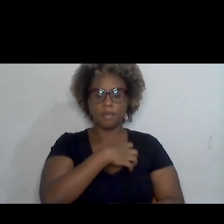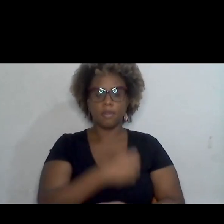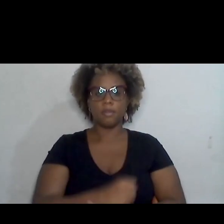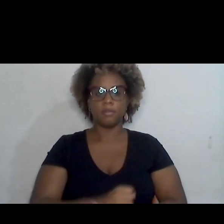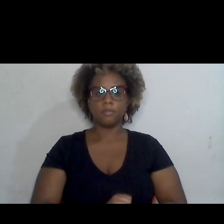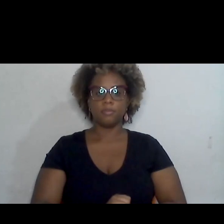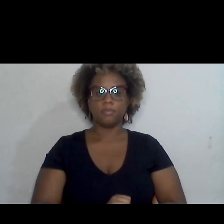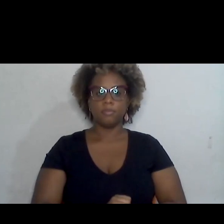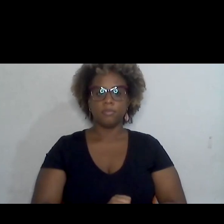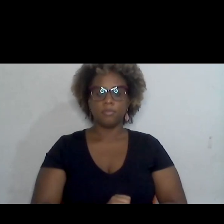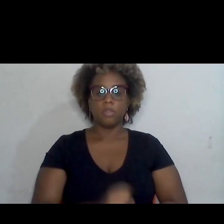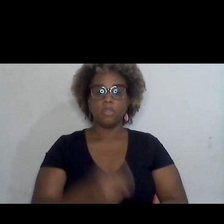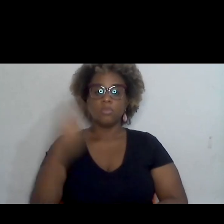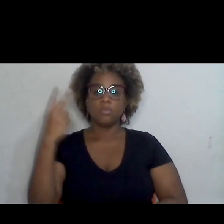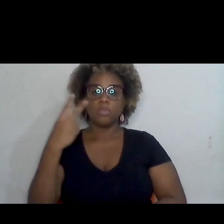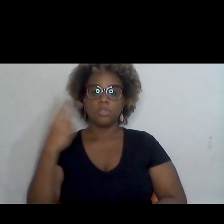No segundo semestre,